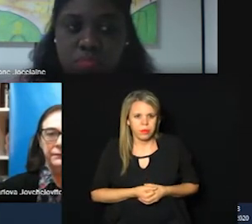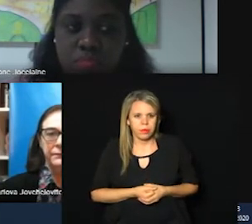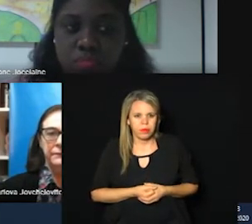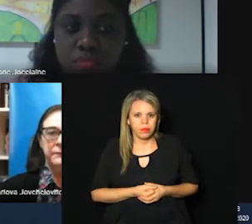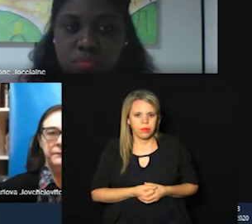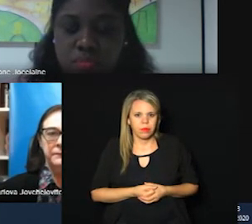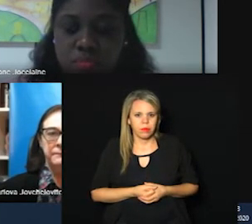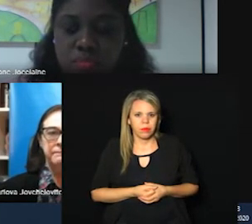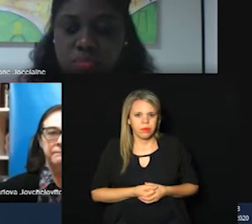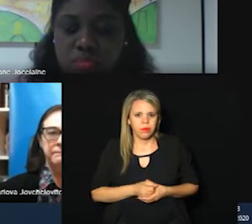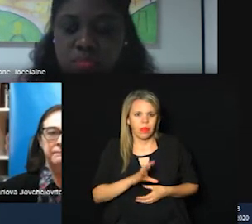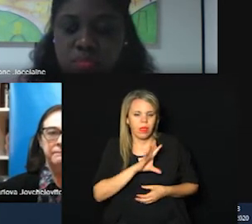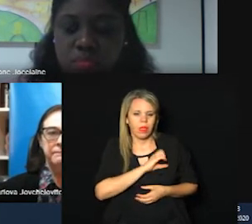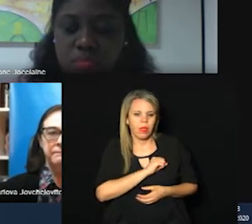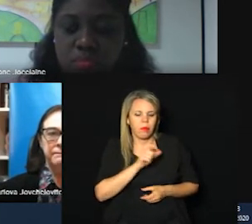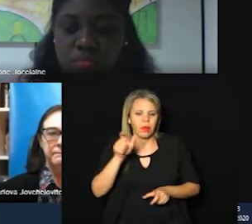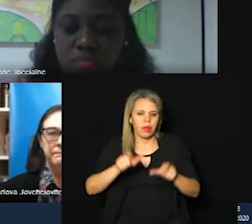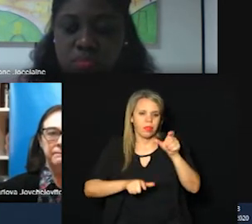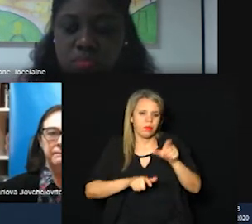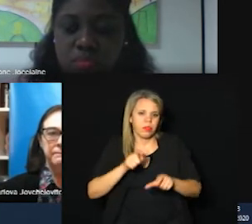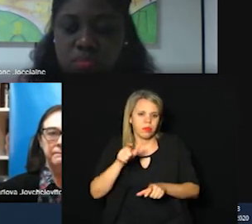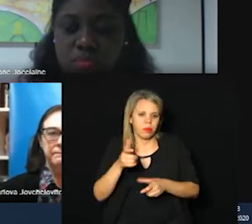E amar o outro.